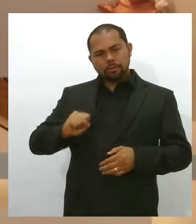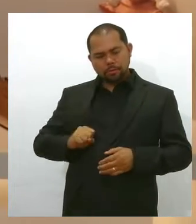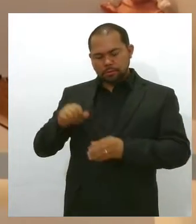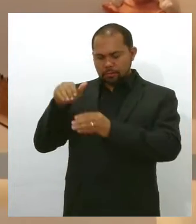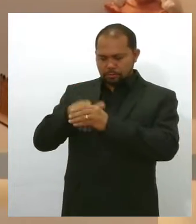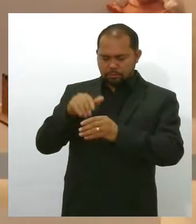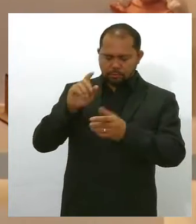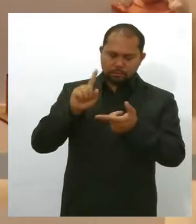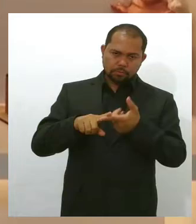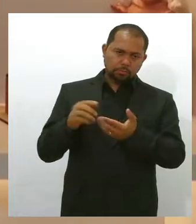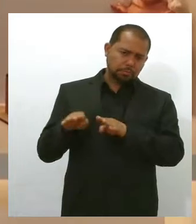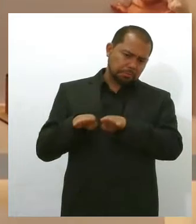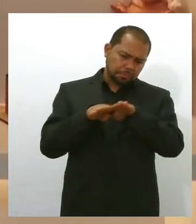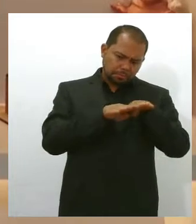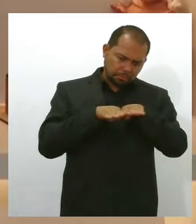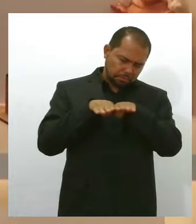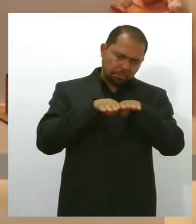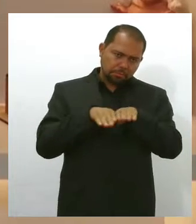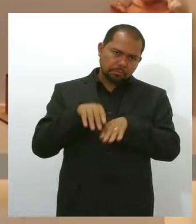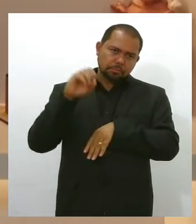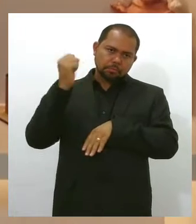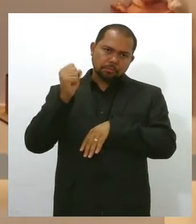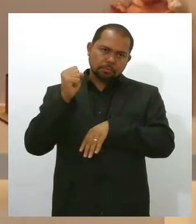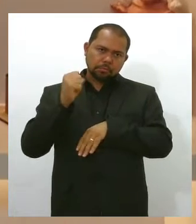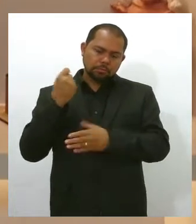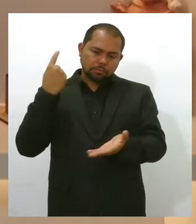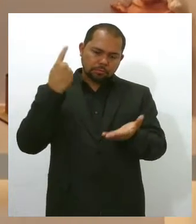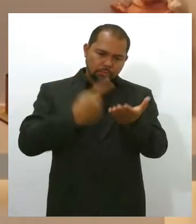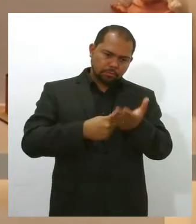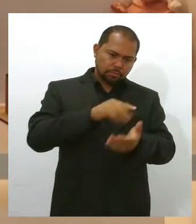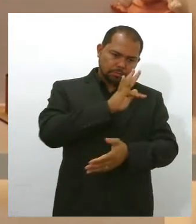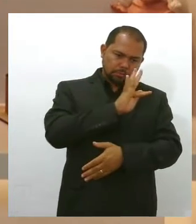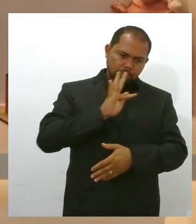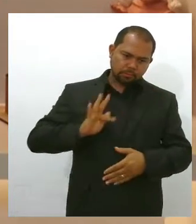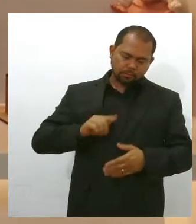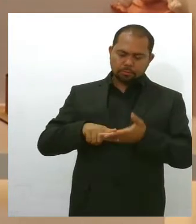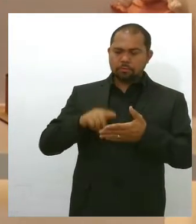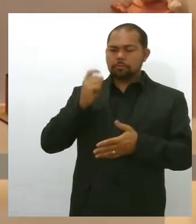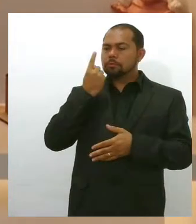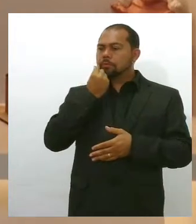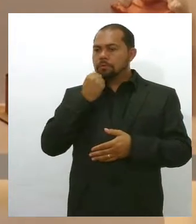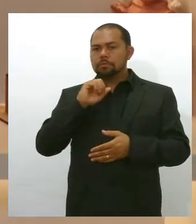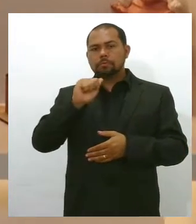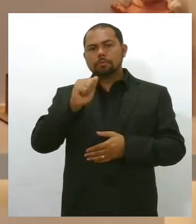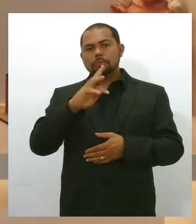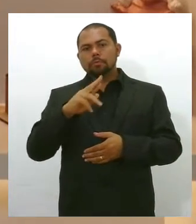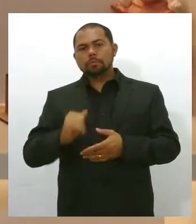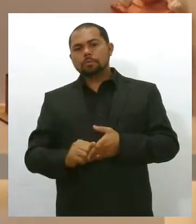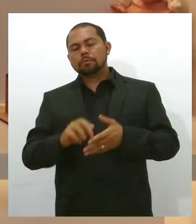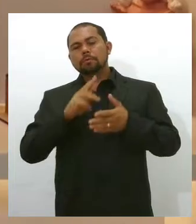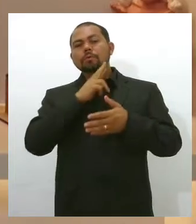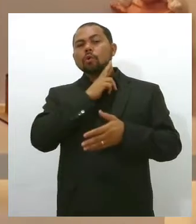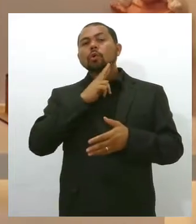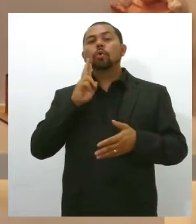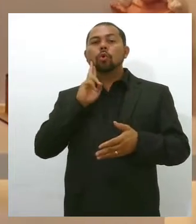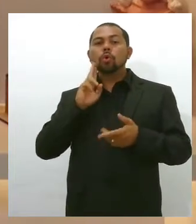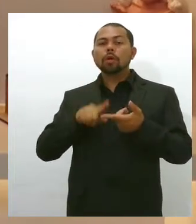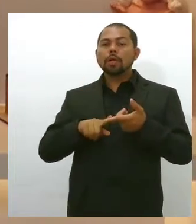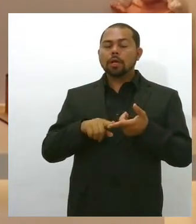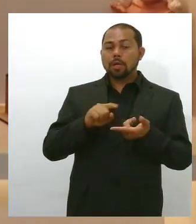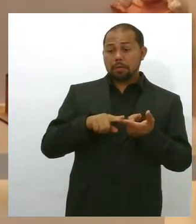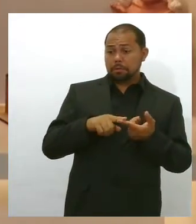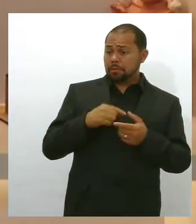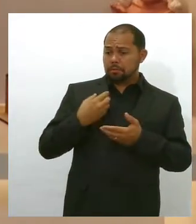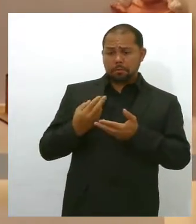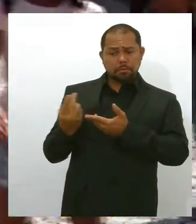então Sergipe no pacto federativo como Alagoas Acre Roraima e o mesmo peso que São Paulo e os outros